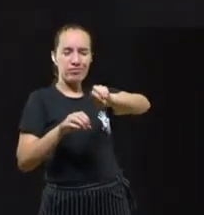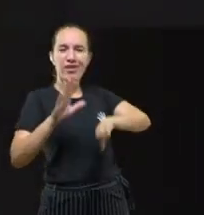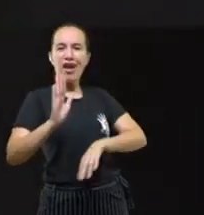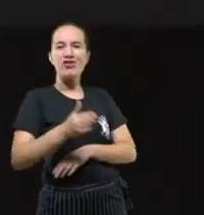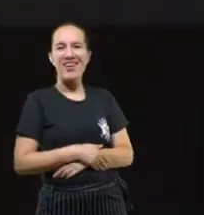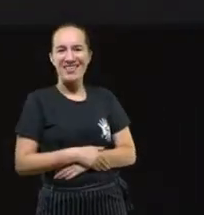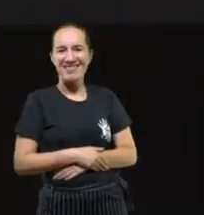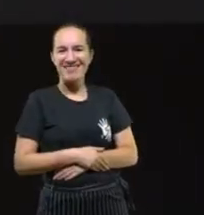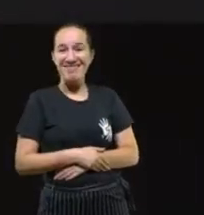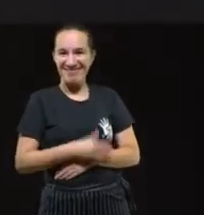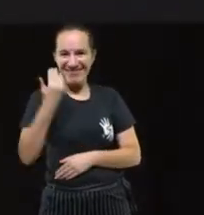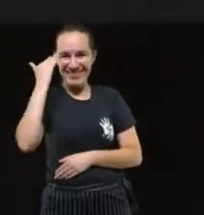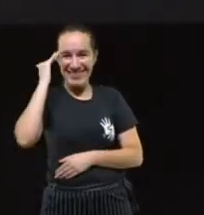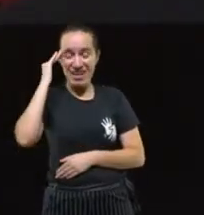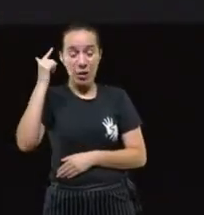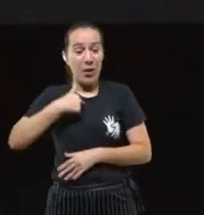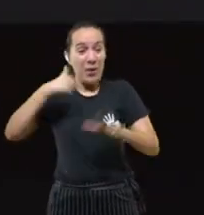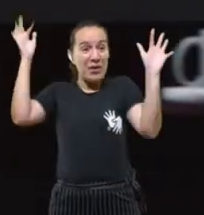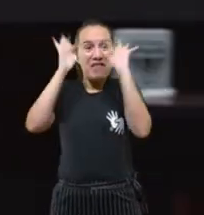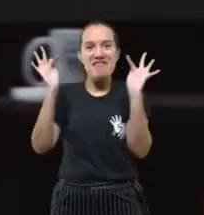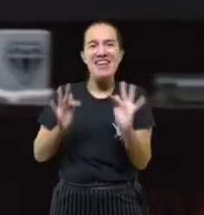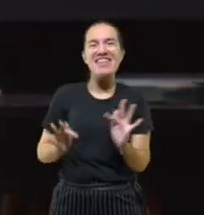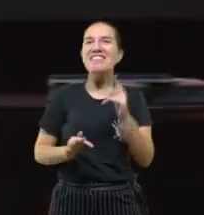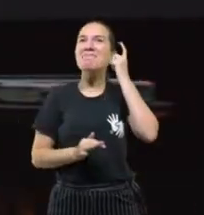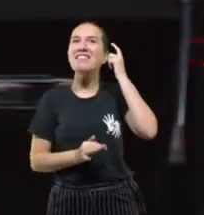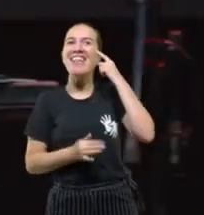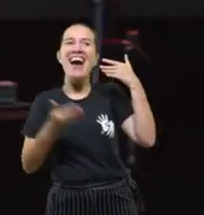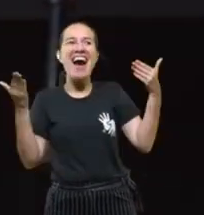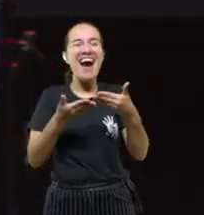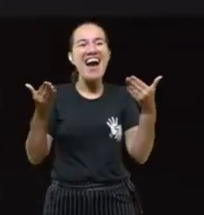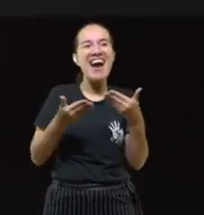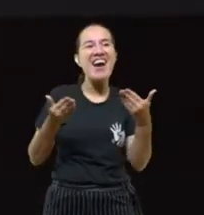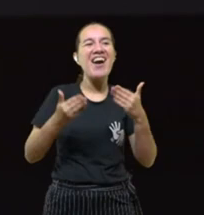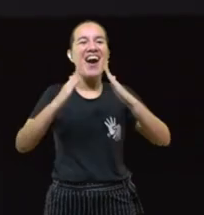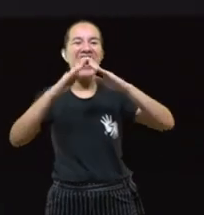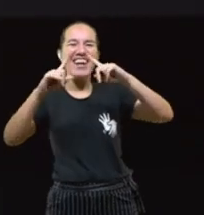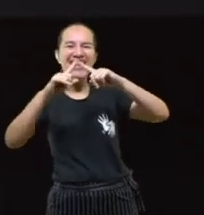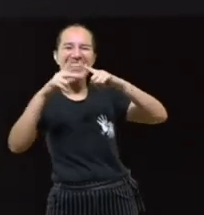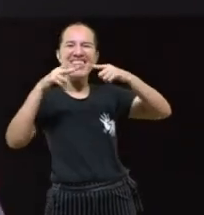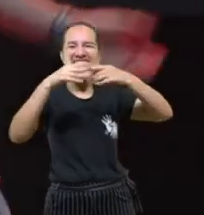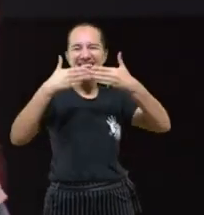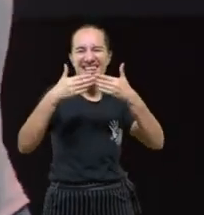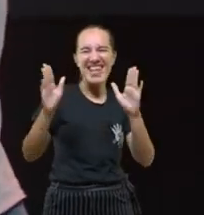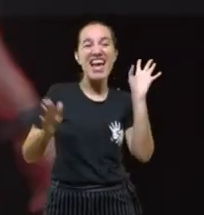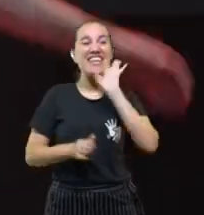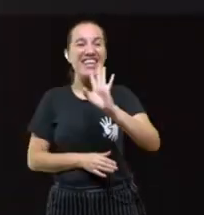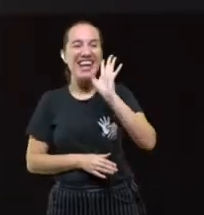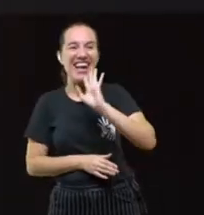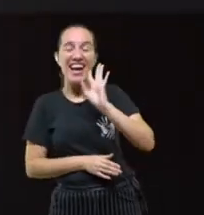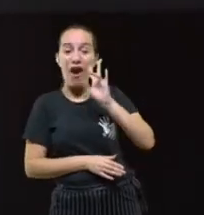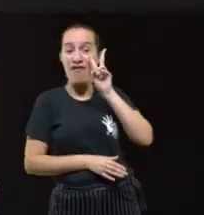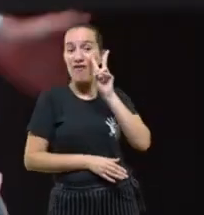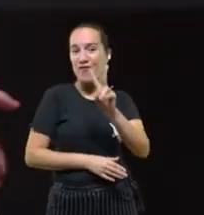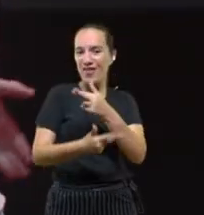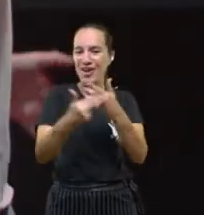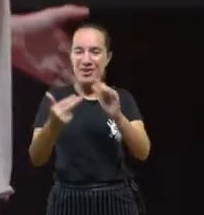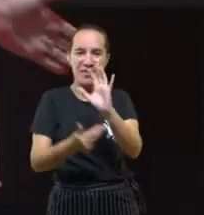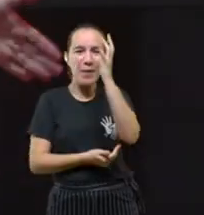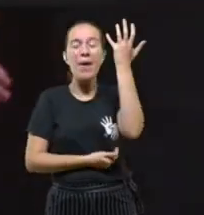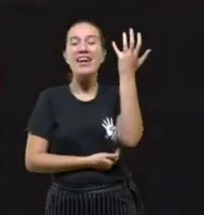eu estava super feliz e pensando, oh, ok, vamos ver o que está